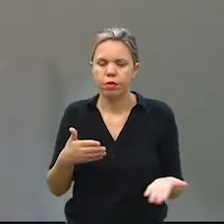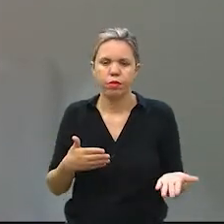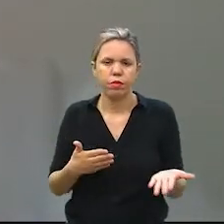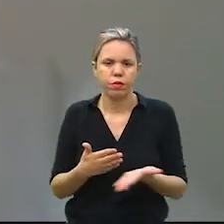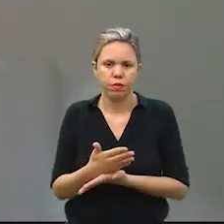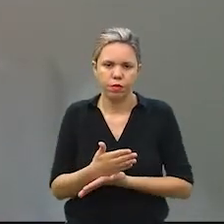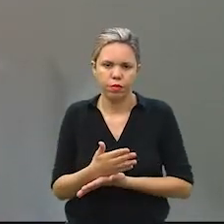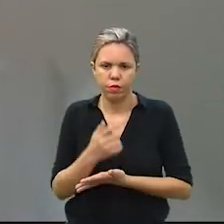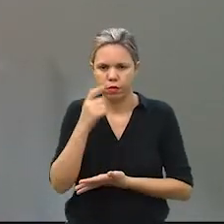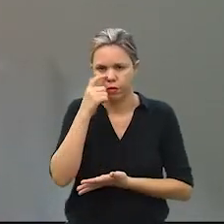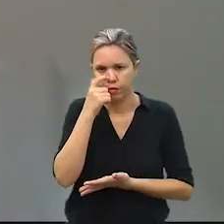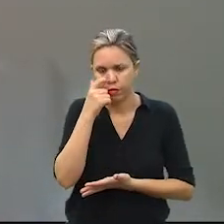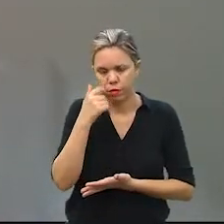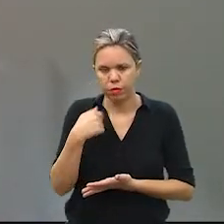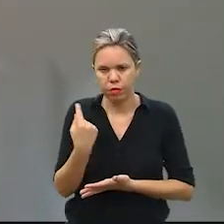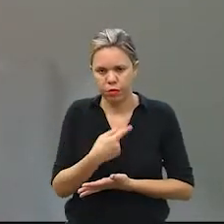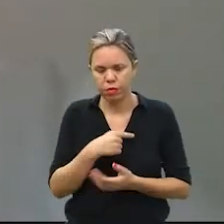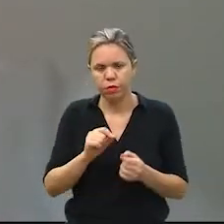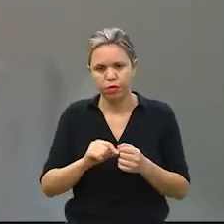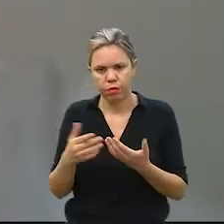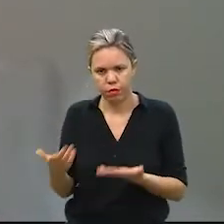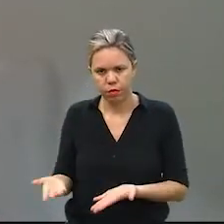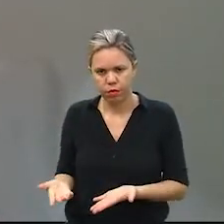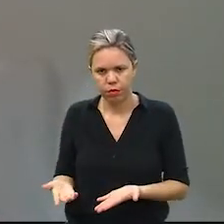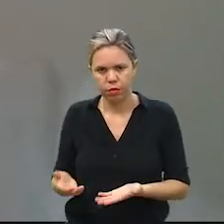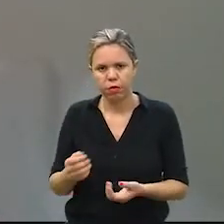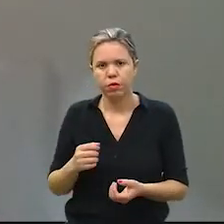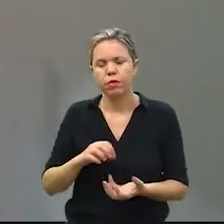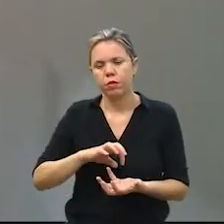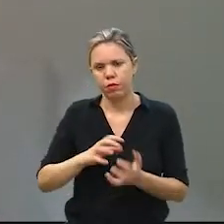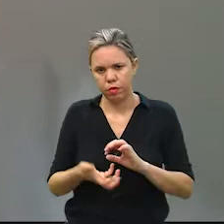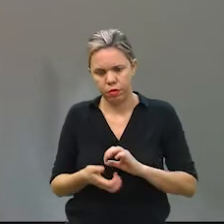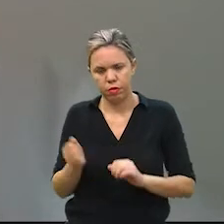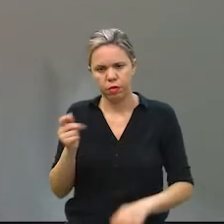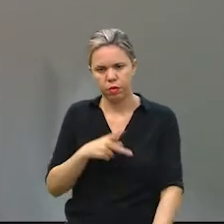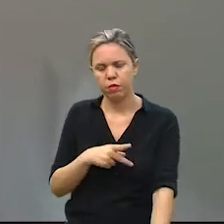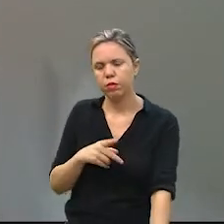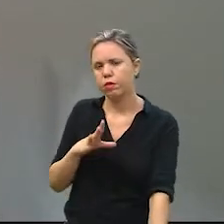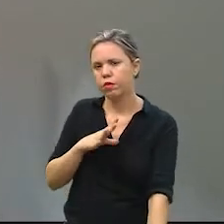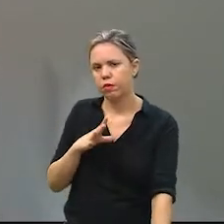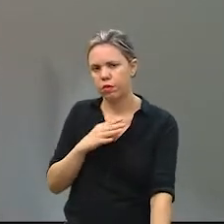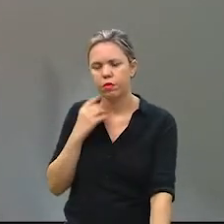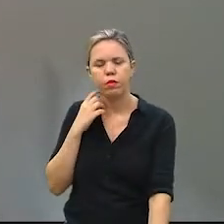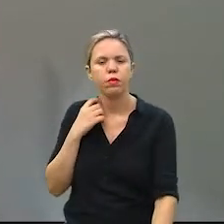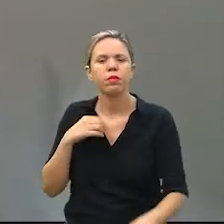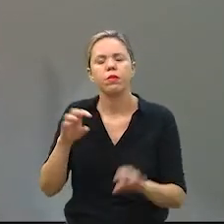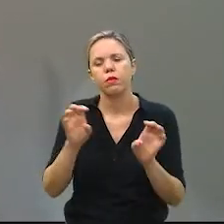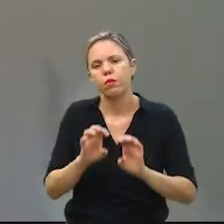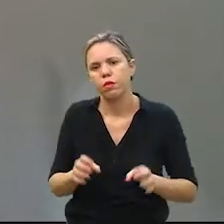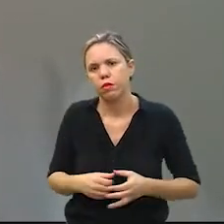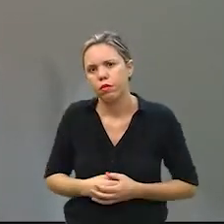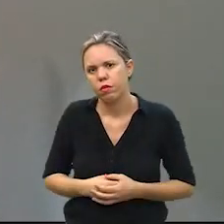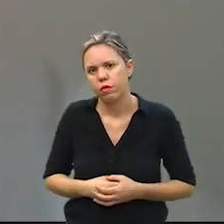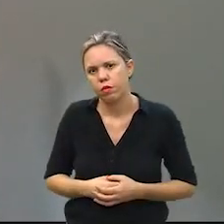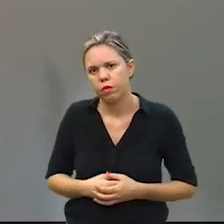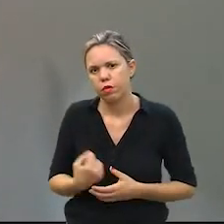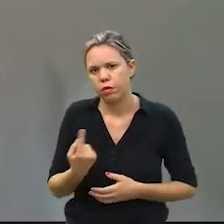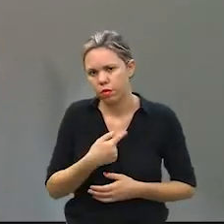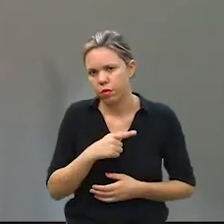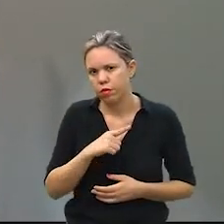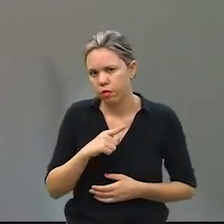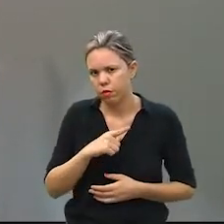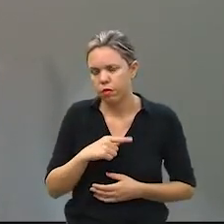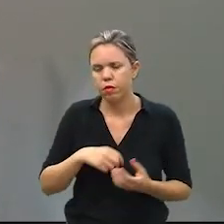aprovação. Nós fizemos aqui a nossa reforma previdenciária municipal, fazendo uma estruturação para que a gente tenha